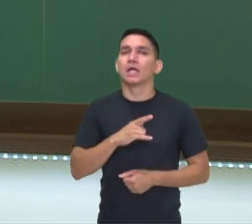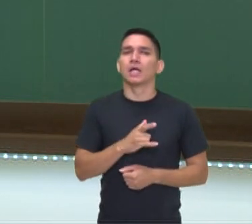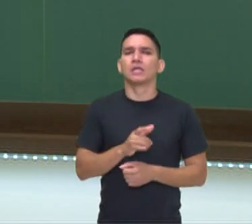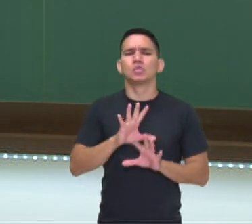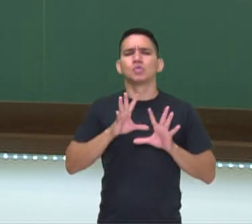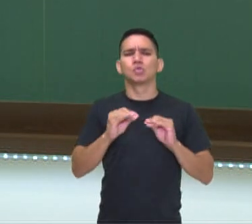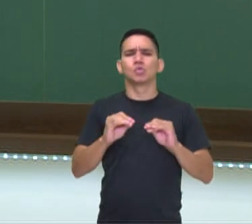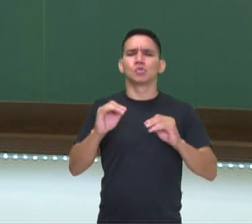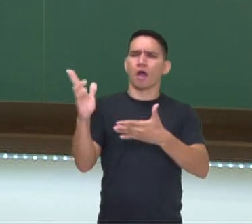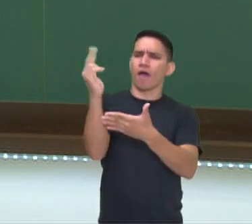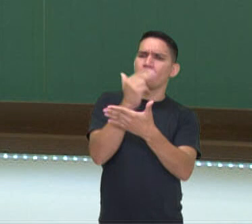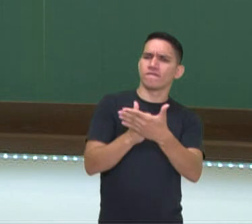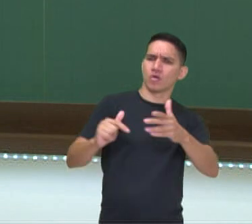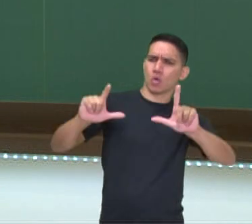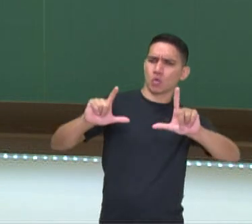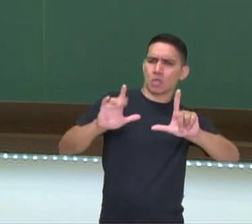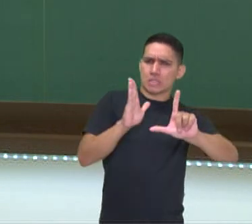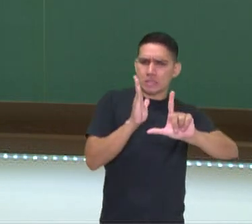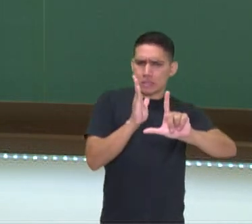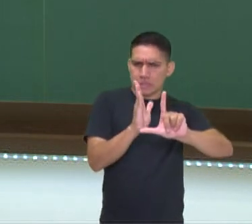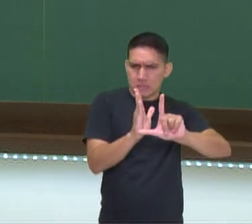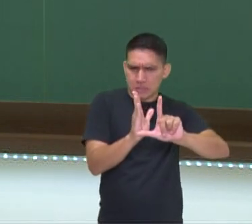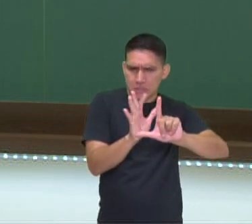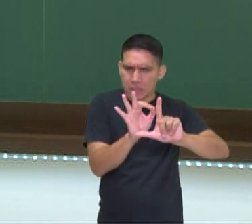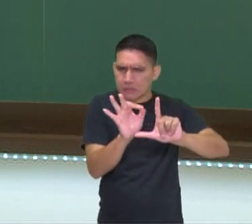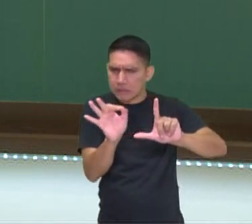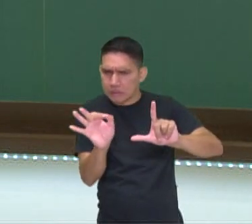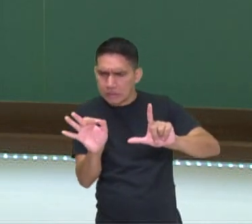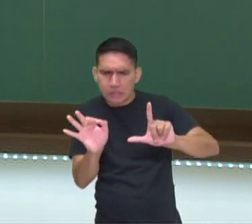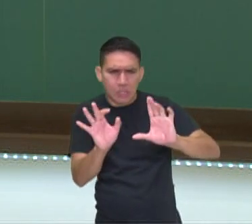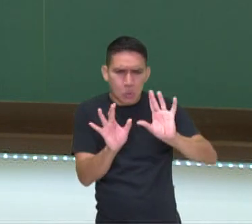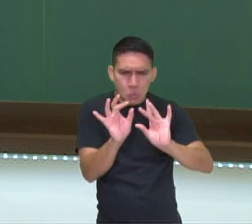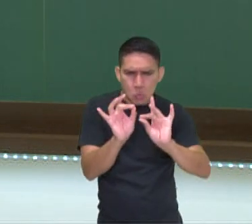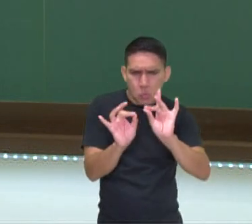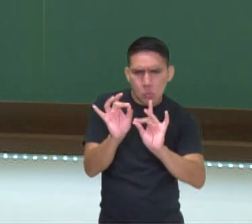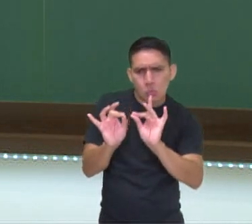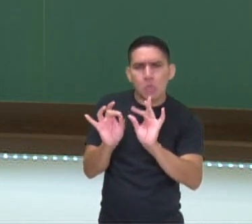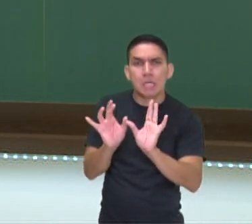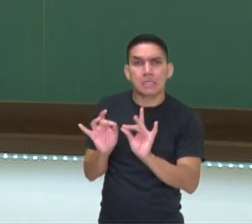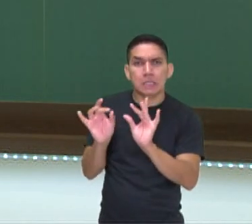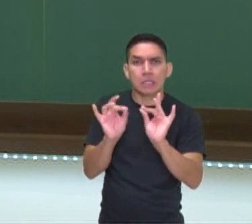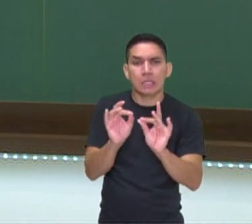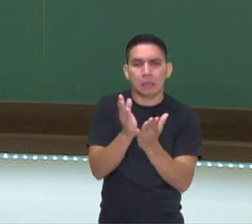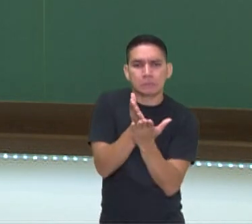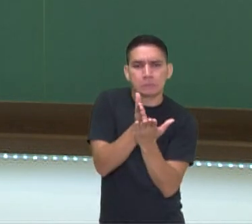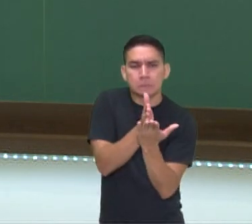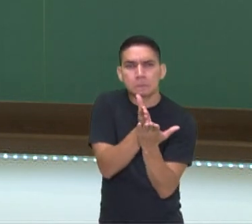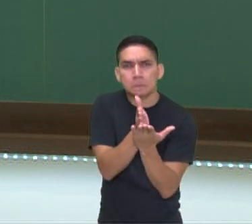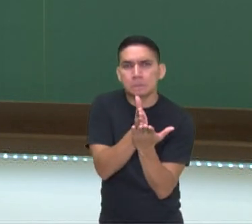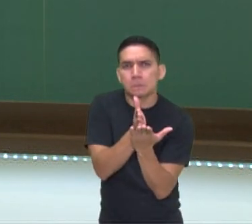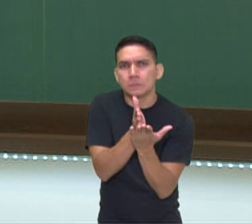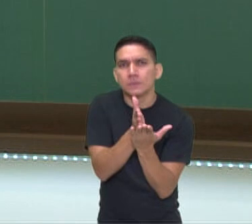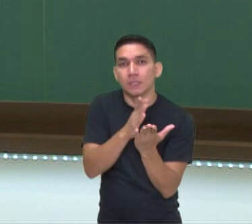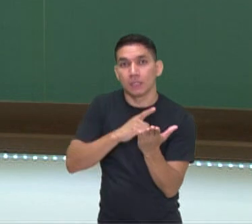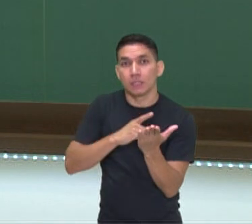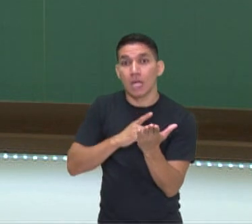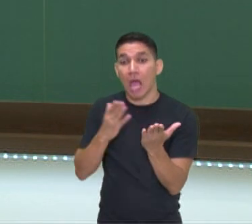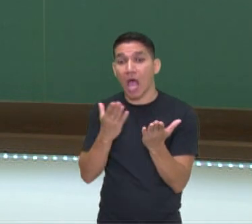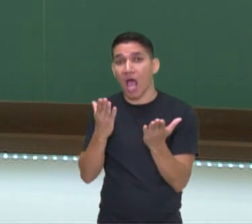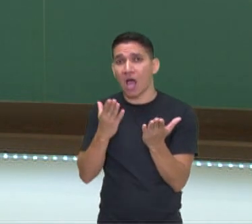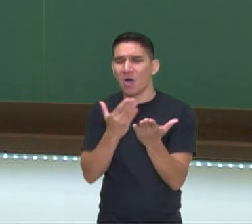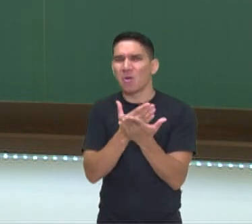a simetria, a simplicidade numa arquitetura que a gente tinha no Renascimento, aqui você já começa a